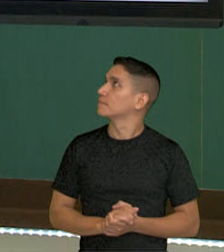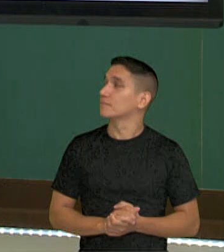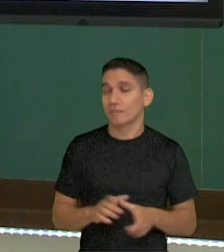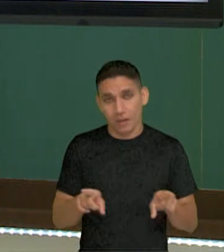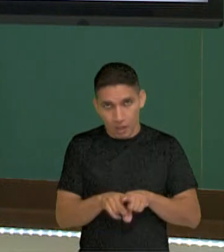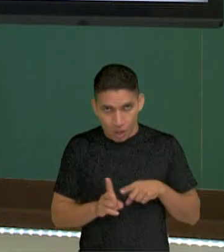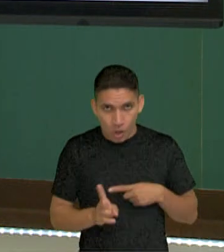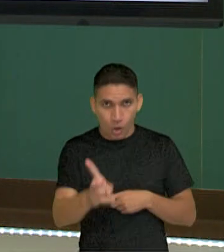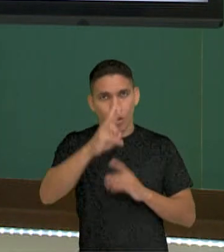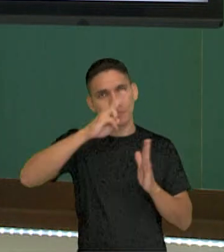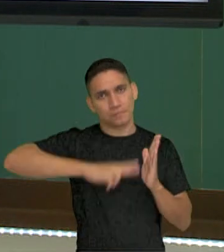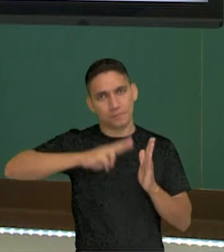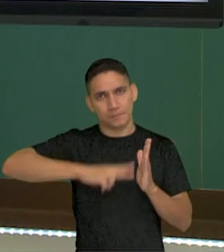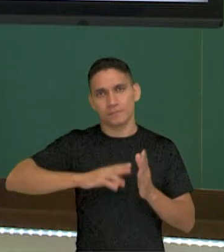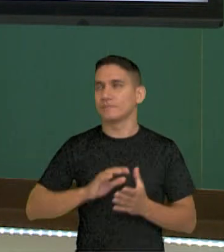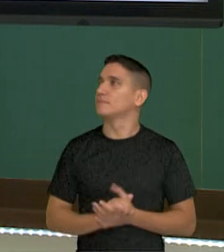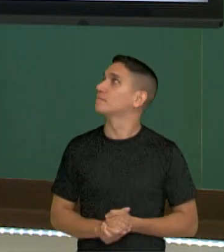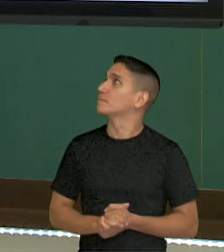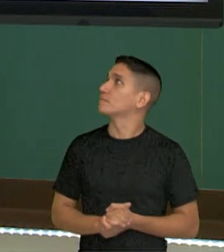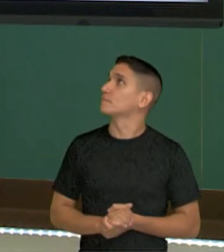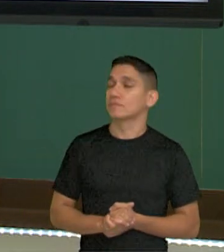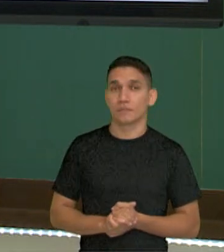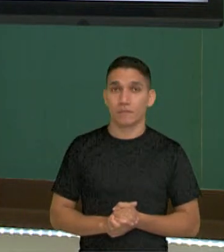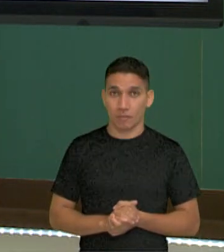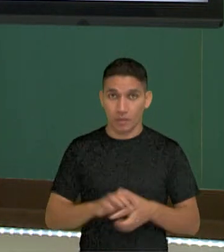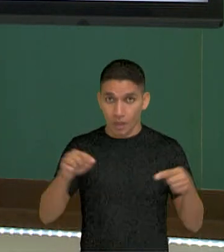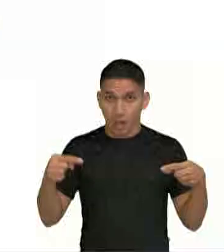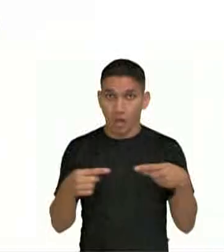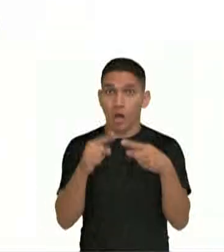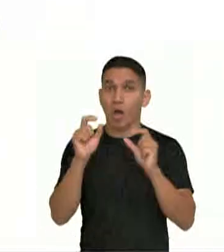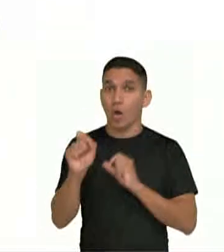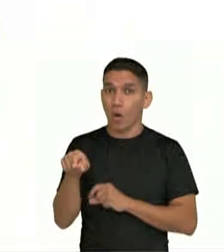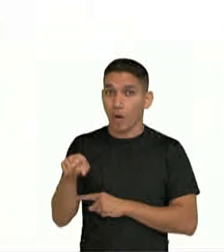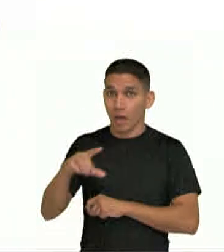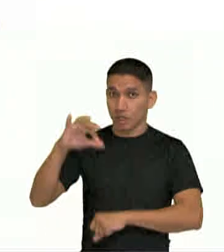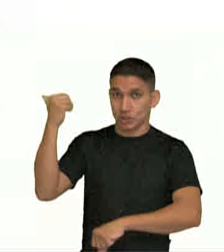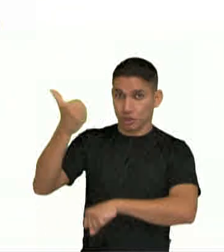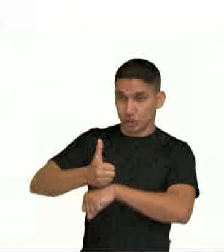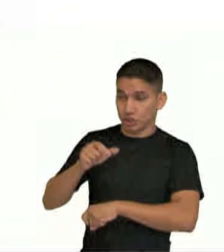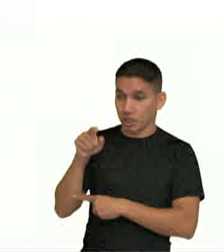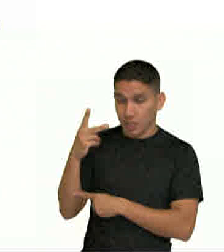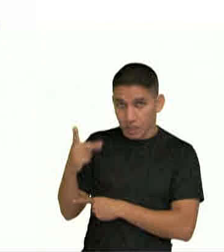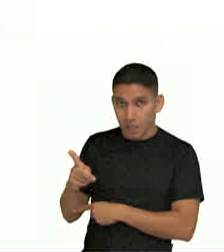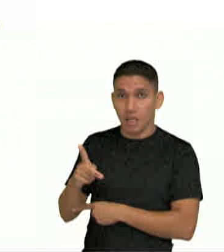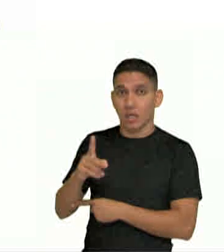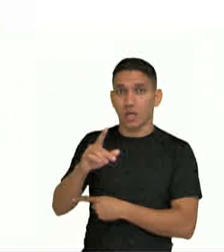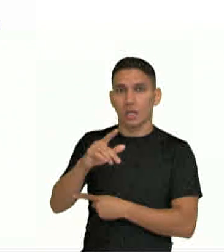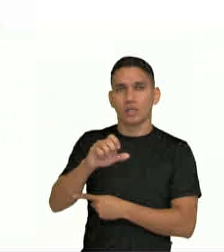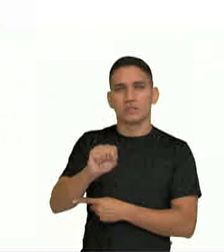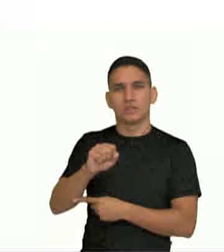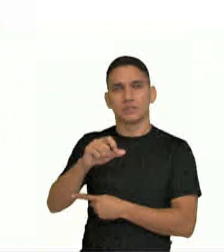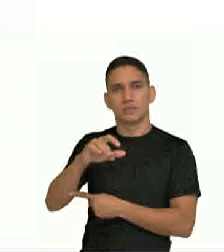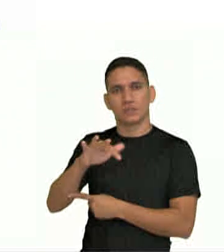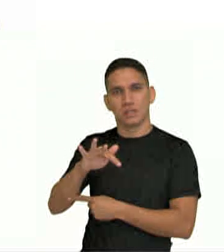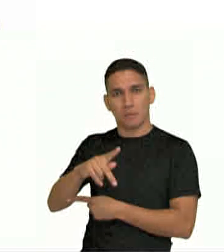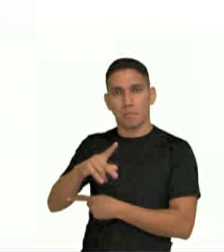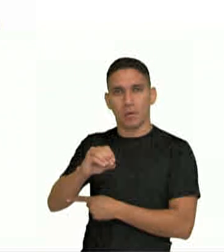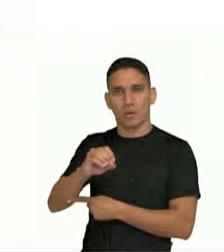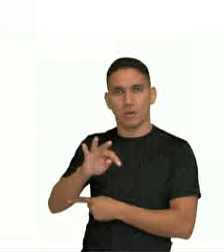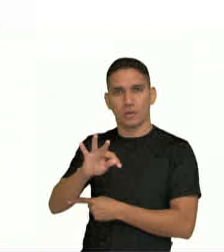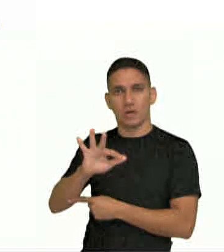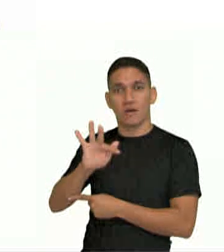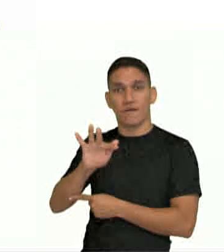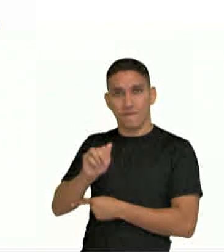Continuamos a nossa leitura. Conforme explicou o diretor do Spotify Studios na América